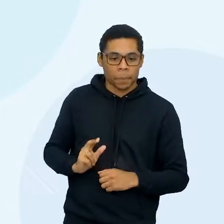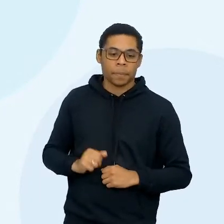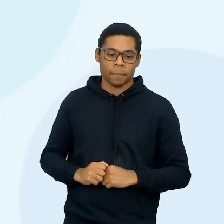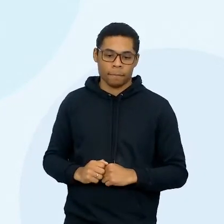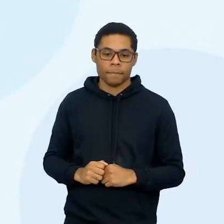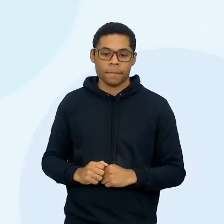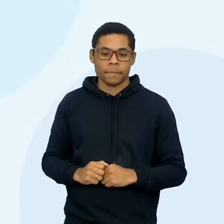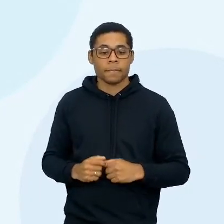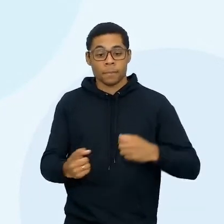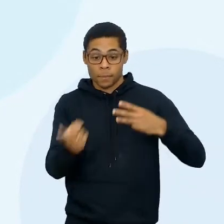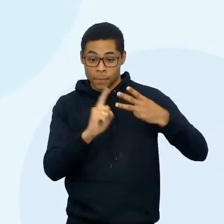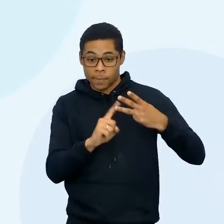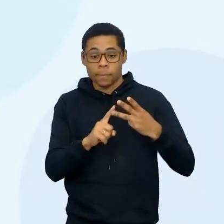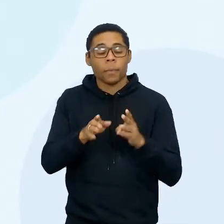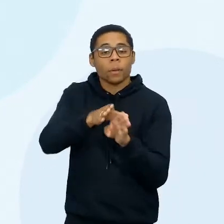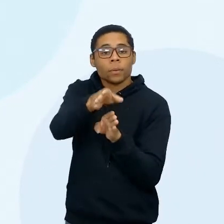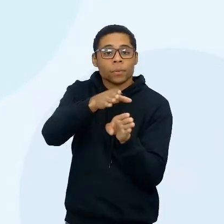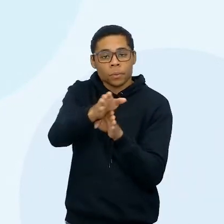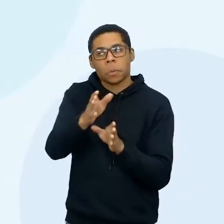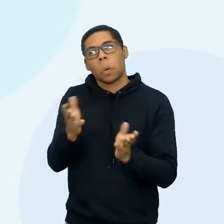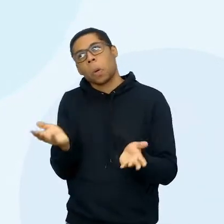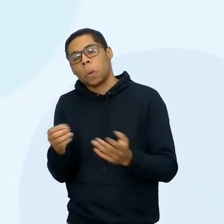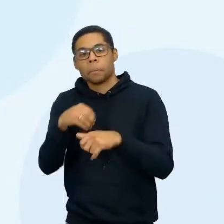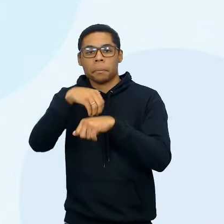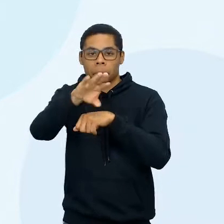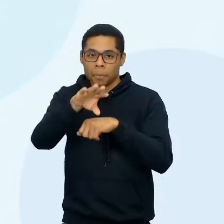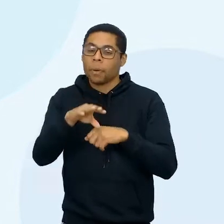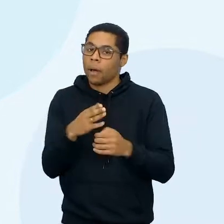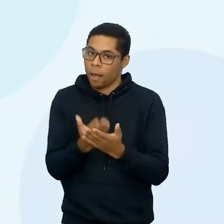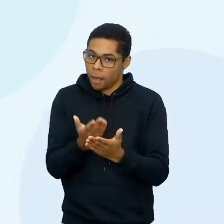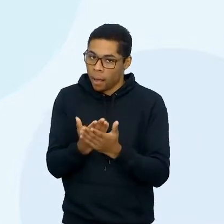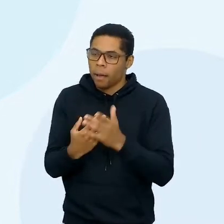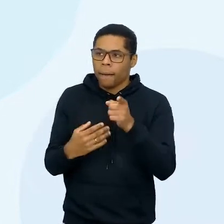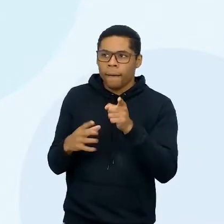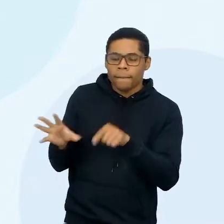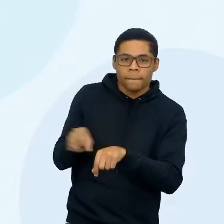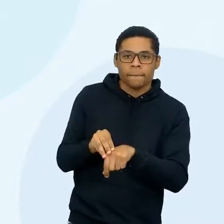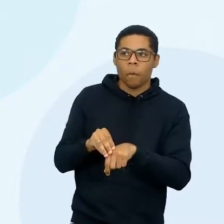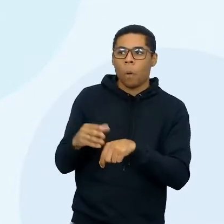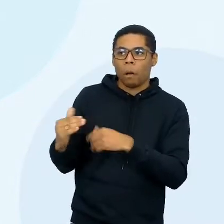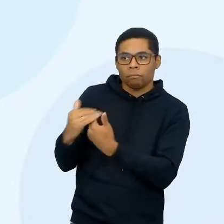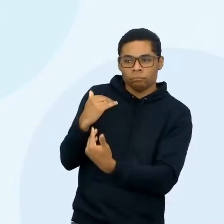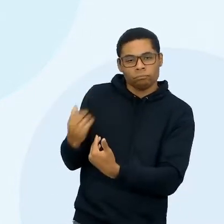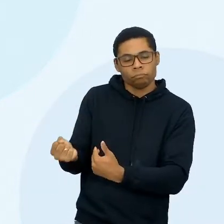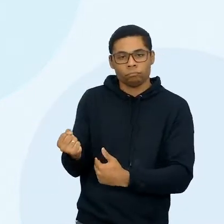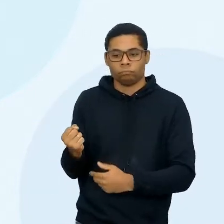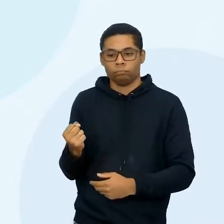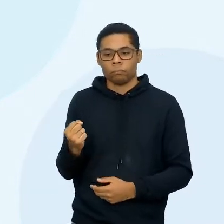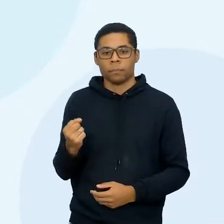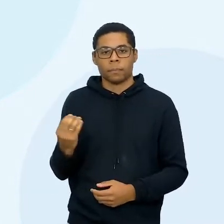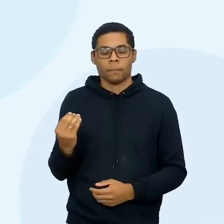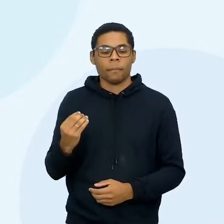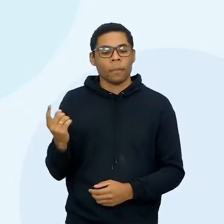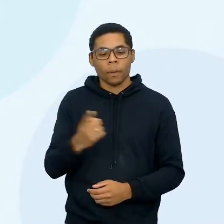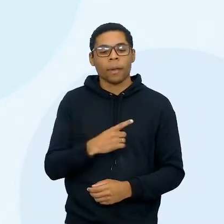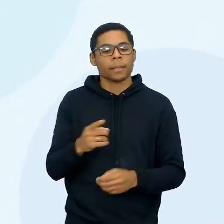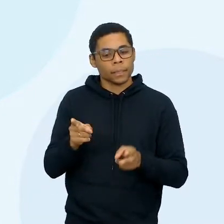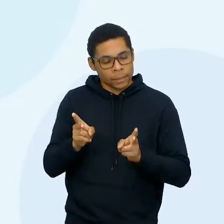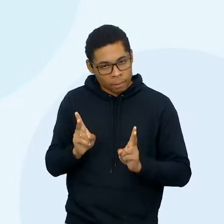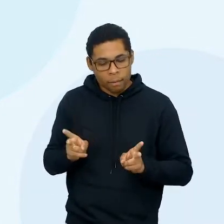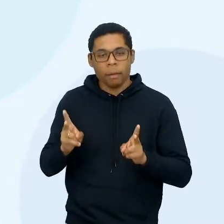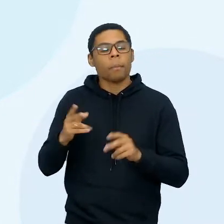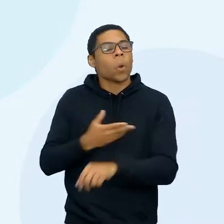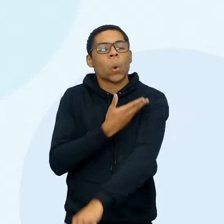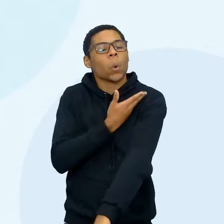atualizadas. Siga sempre as nossas orientações durante a aula e basicamente, a gente coloca uma concentração